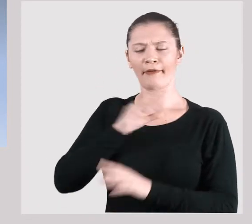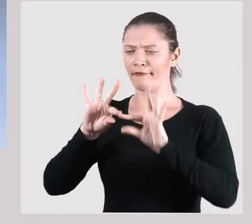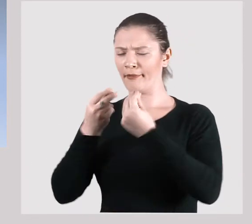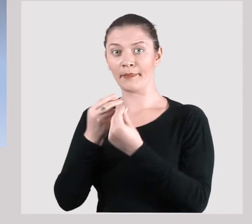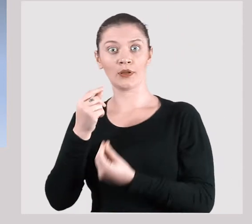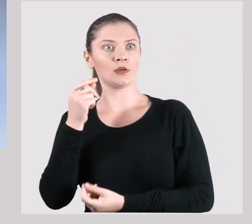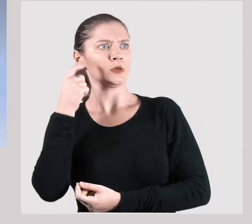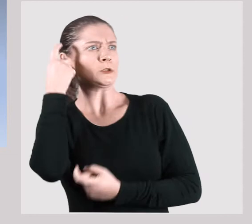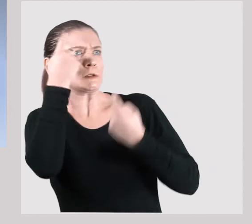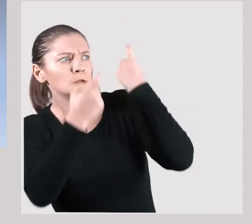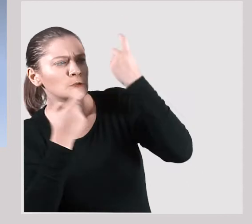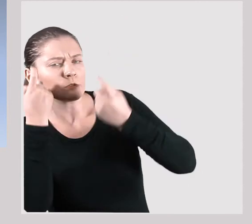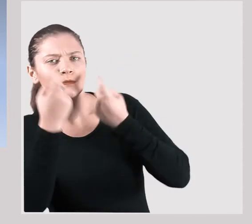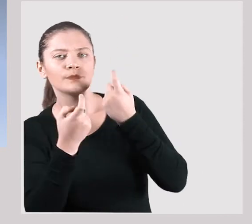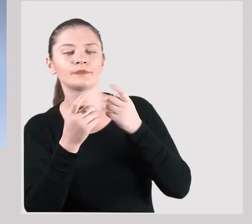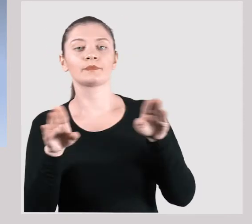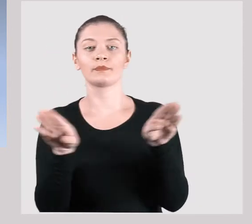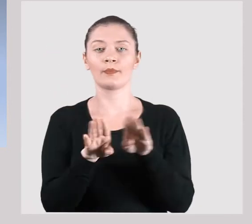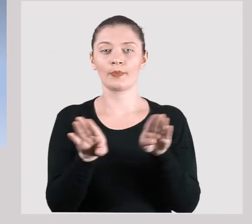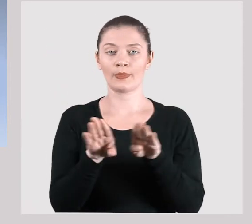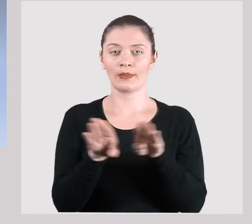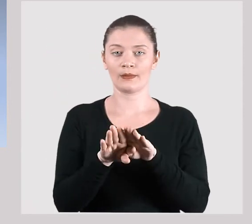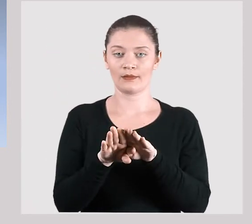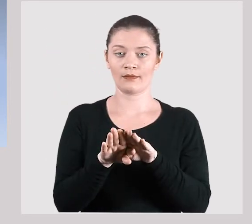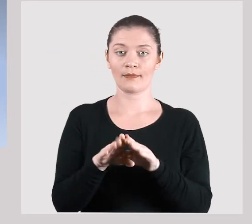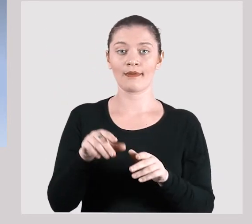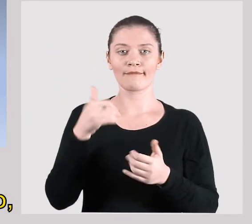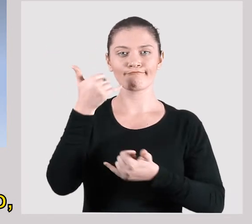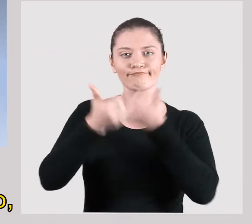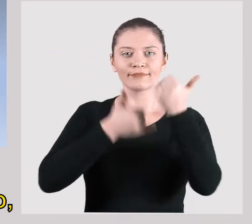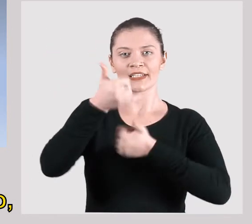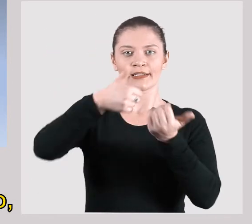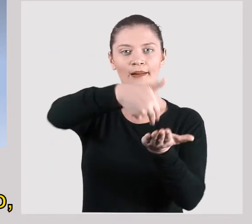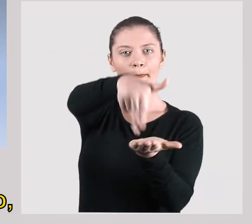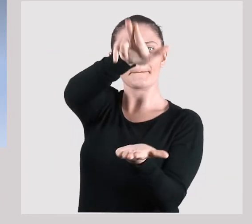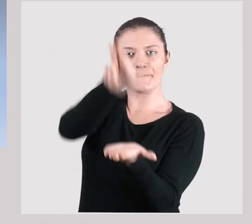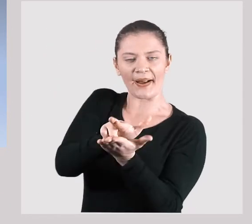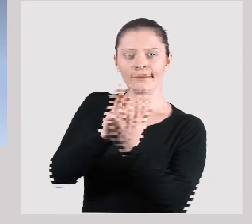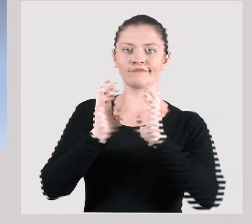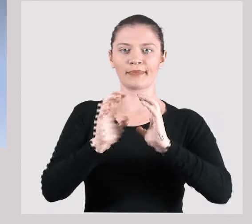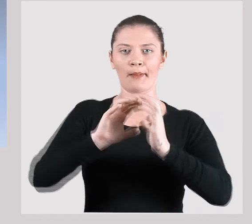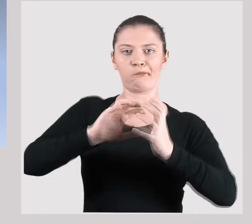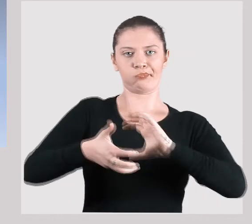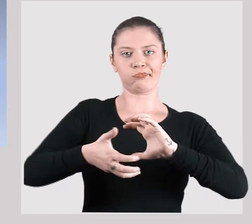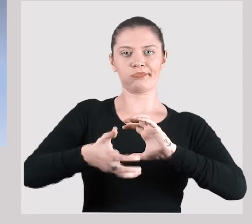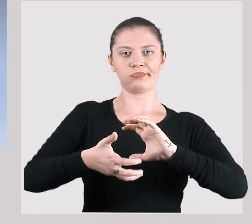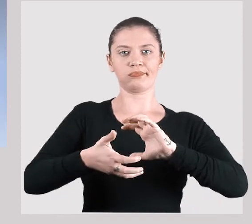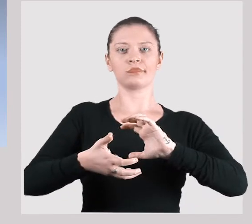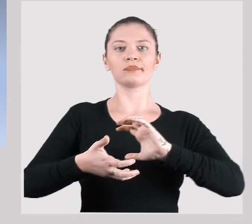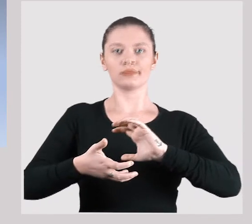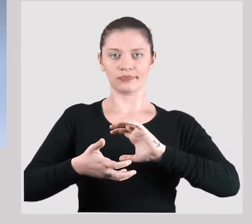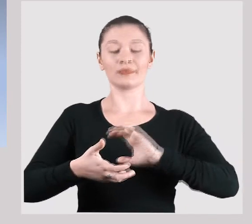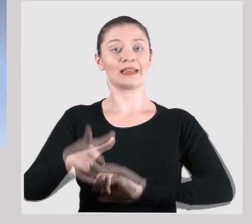preocupados. Aquela brincadeira de quebra-crânio começou a viralizar, todo mundo fazendo no colégio, mas podia dar traumatismo